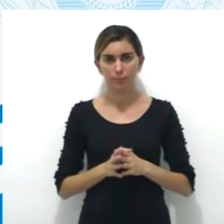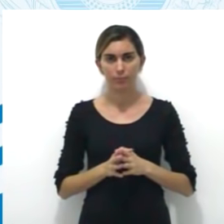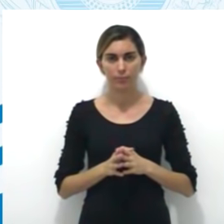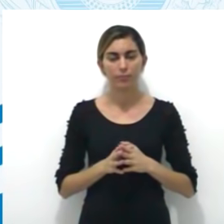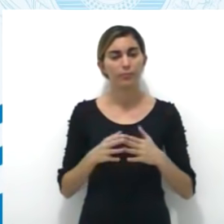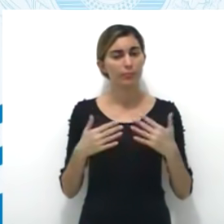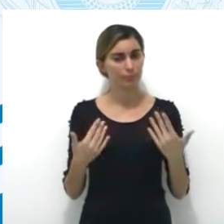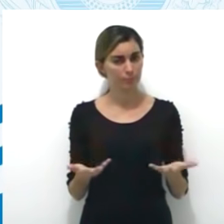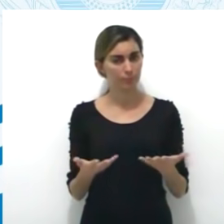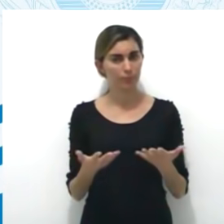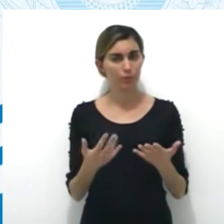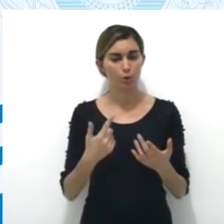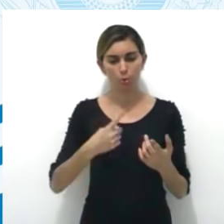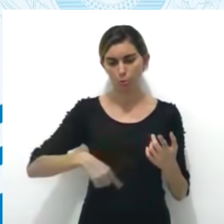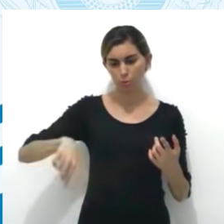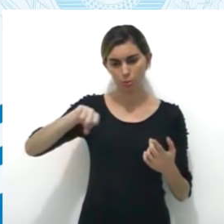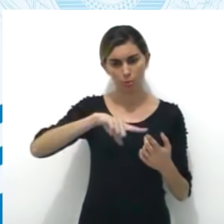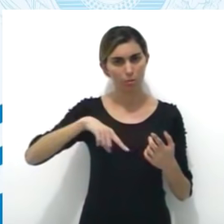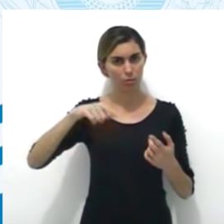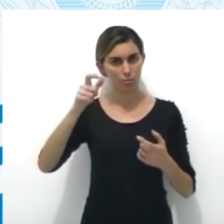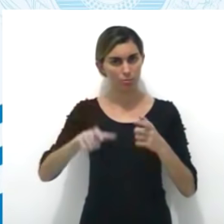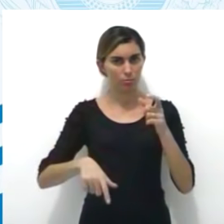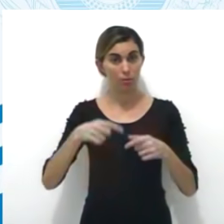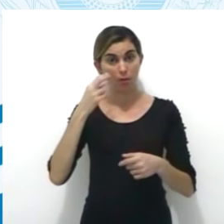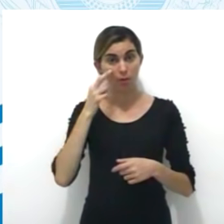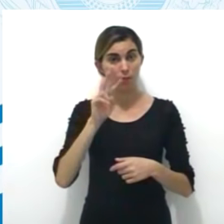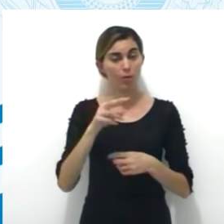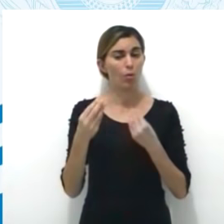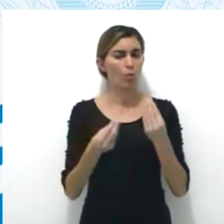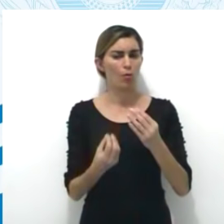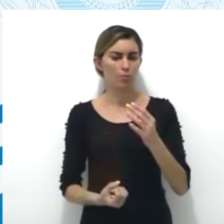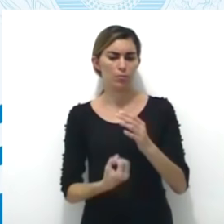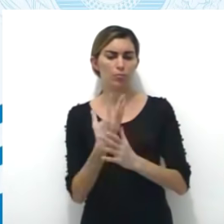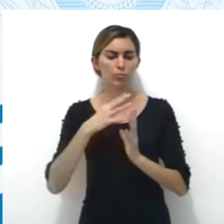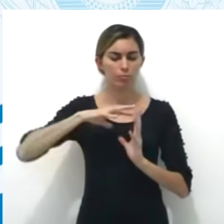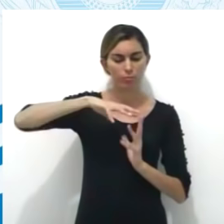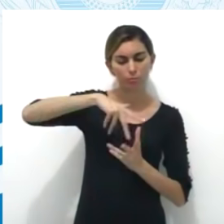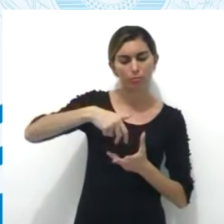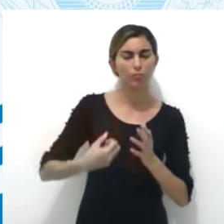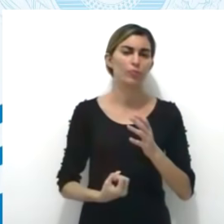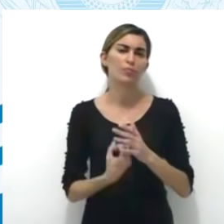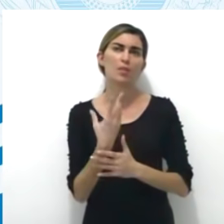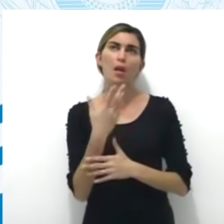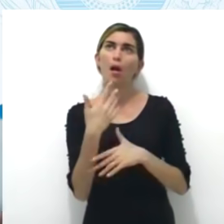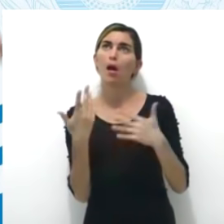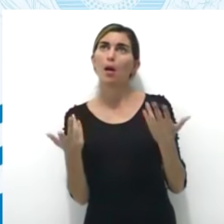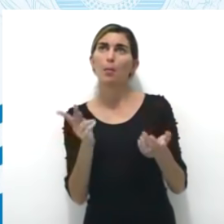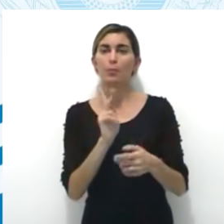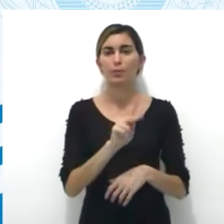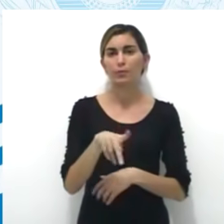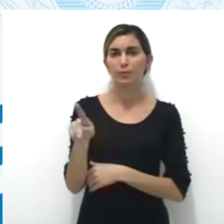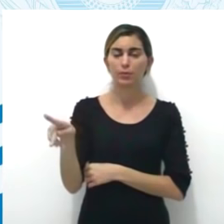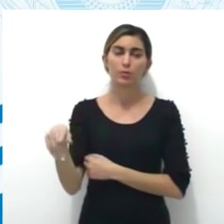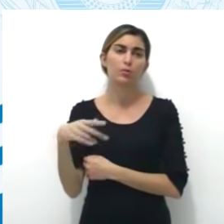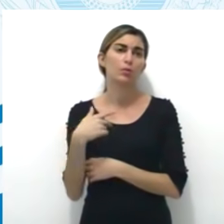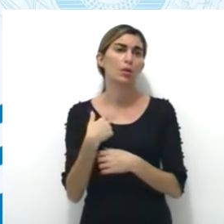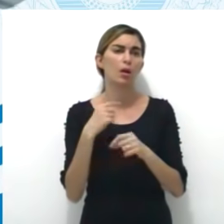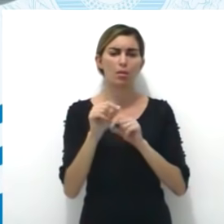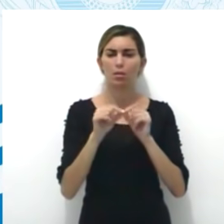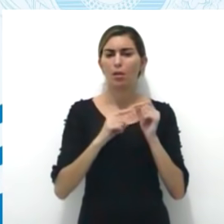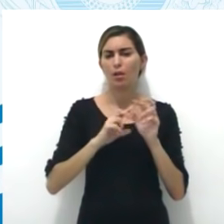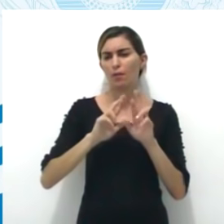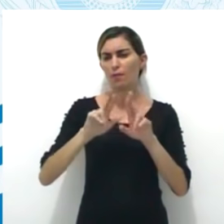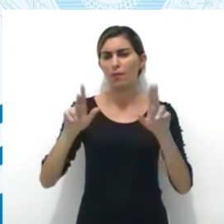um... Então, aí nós vamos ver como é que surgiu a Terra. Ah, professor,